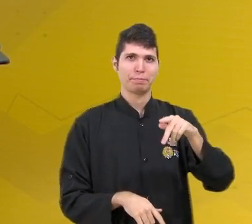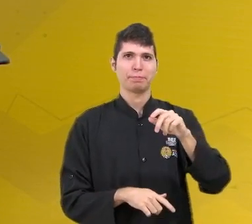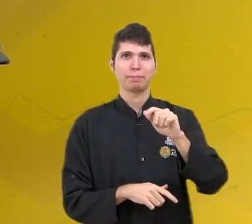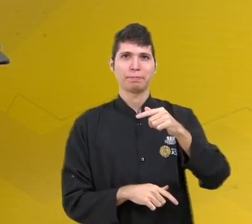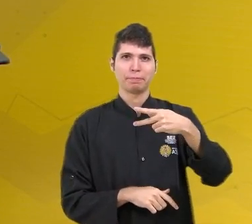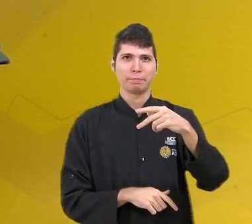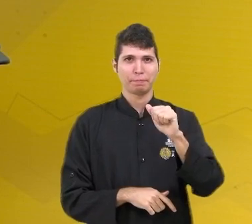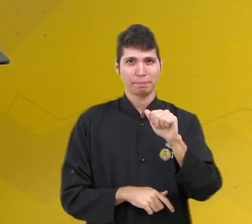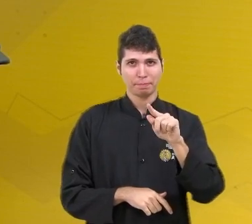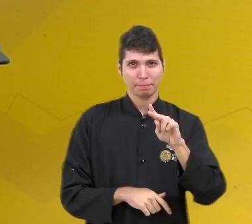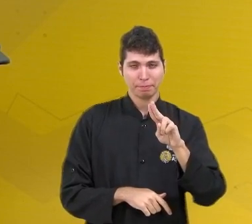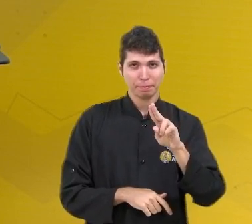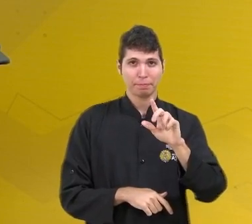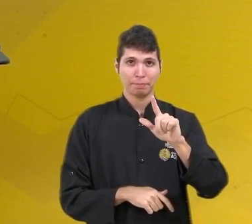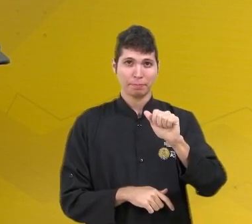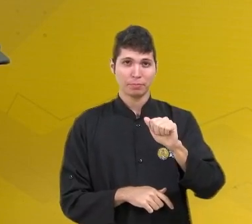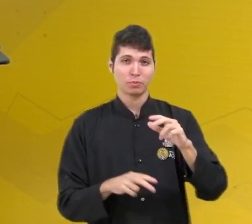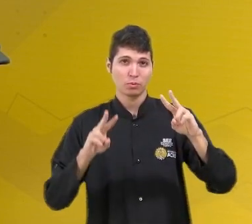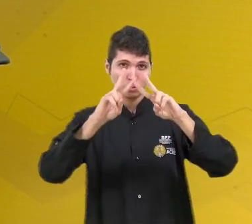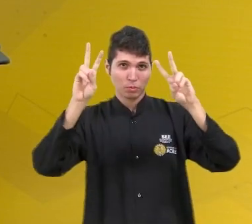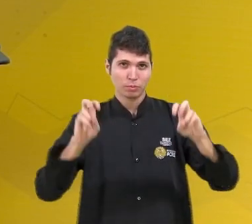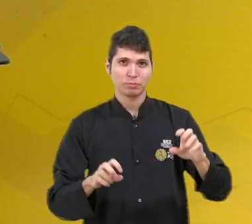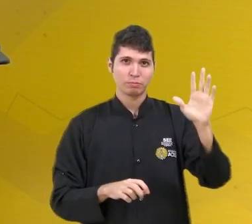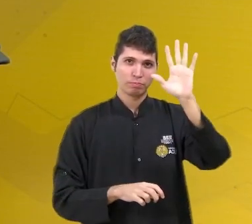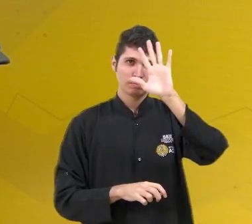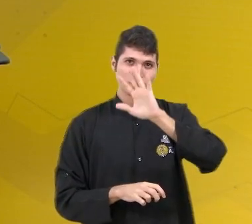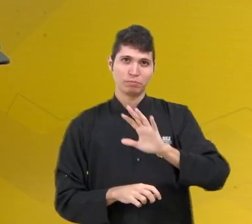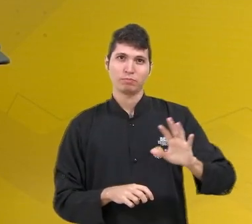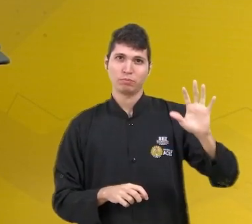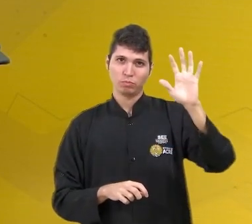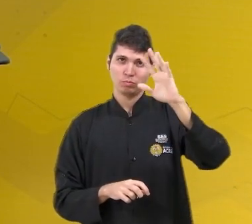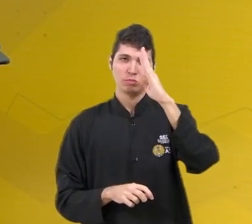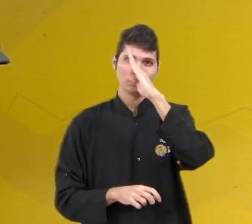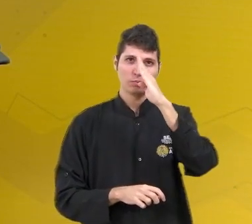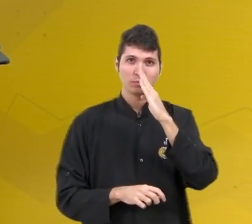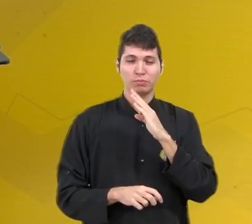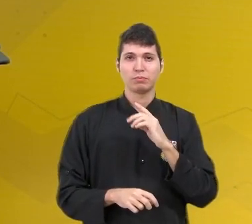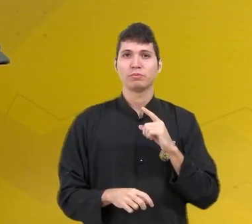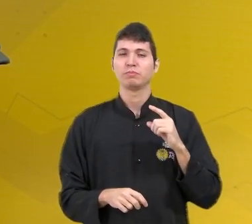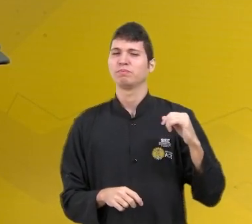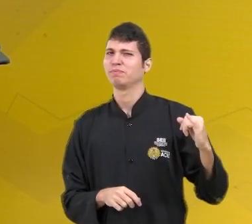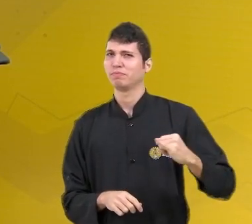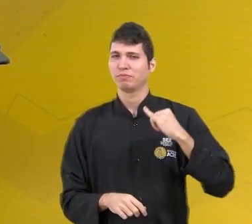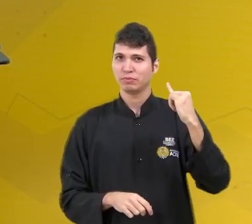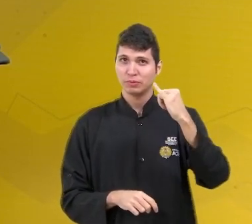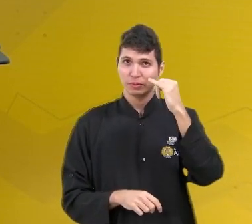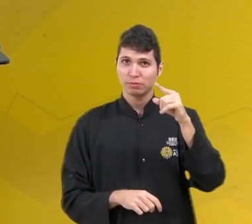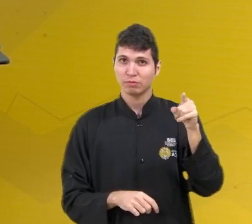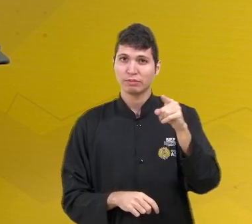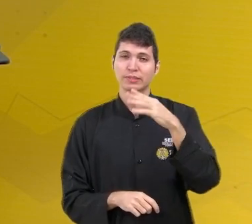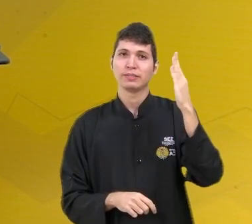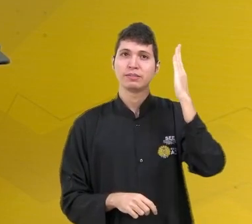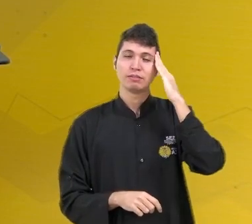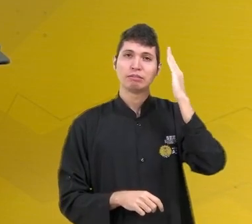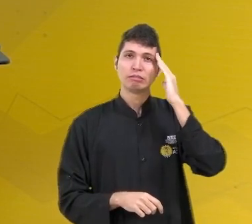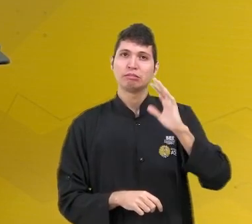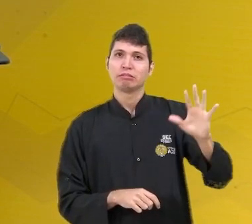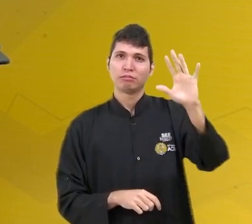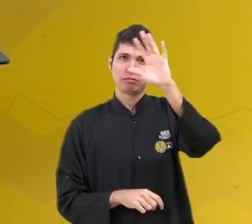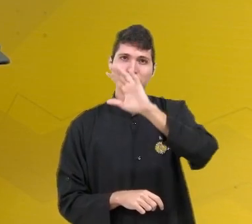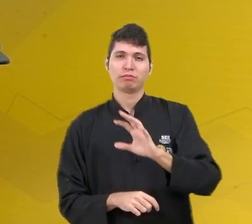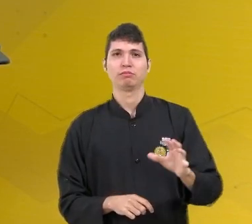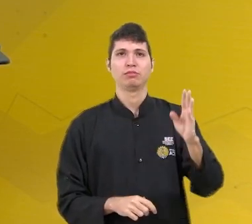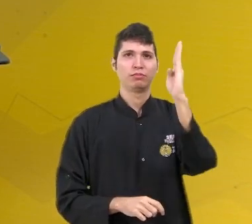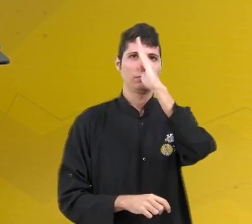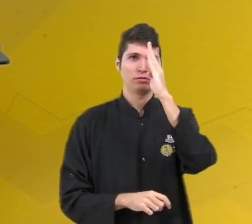regionalização do Brasil, um assunto aí importantíssimo para você poder entender a regionalização oficial do Brasil e